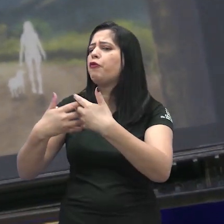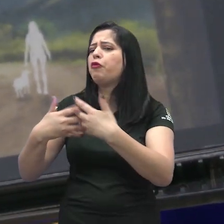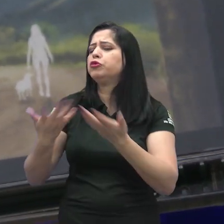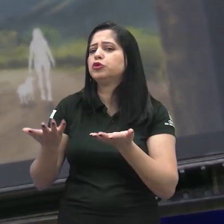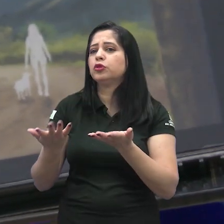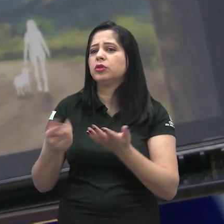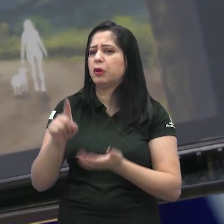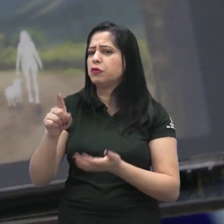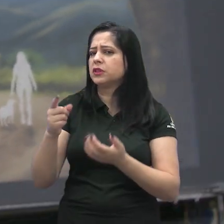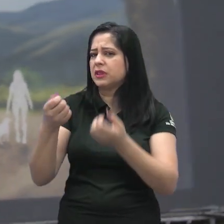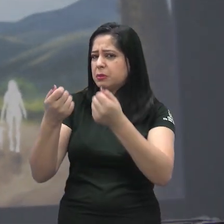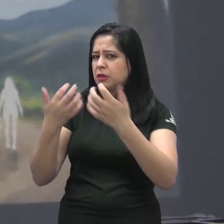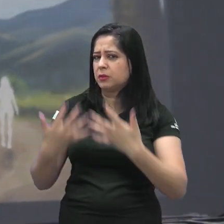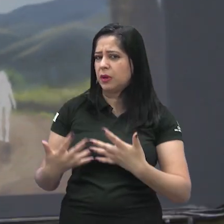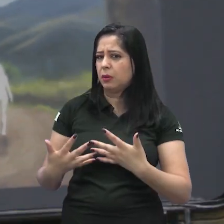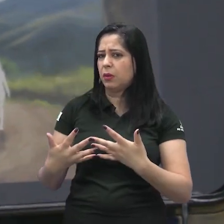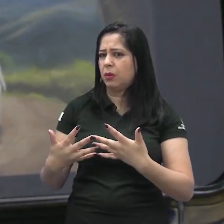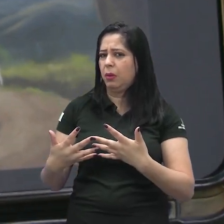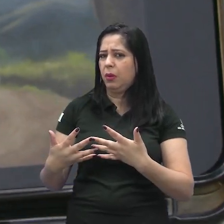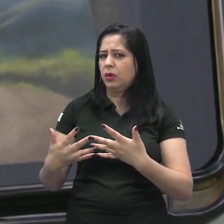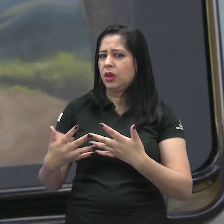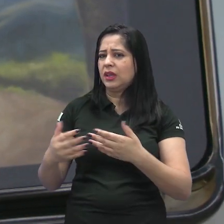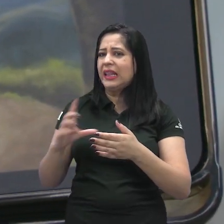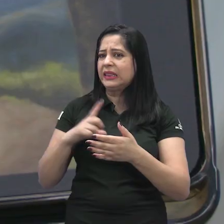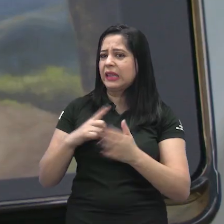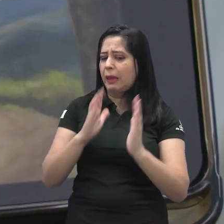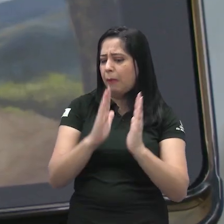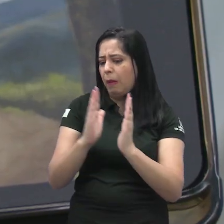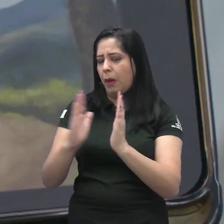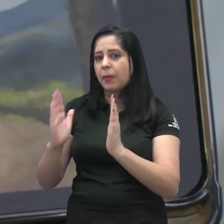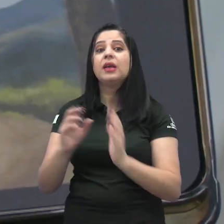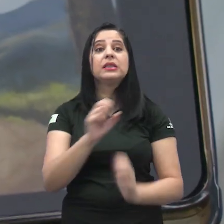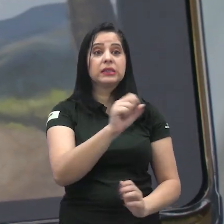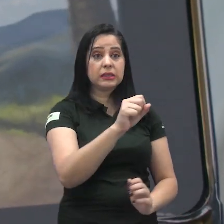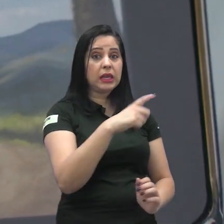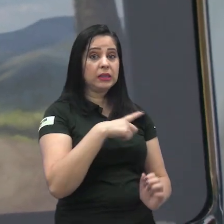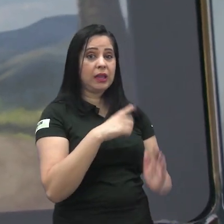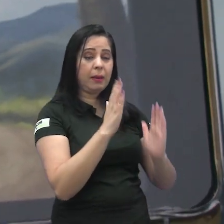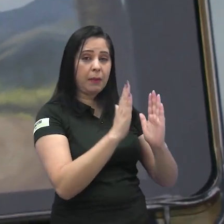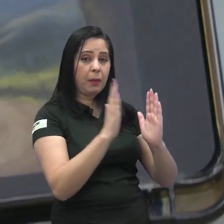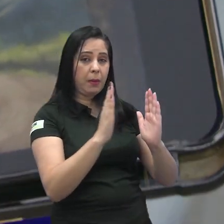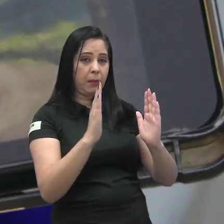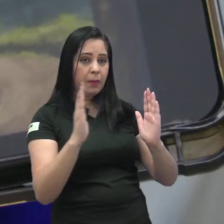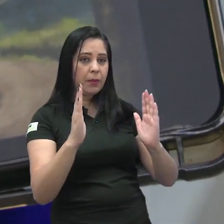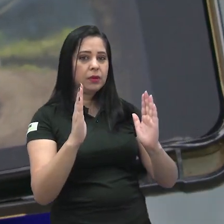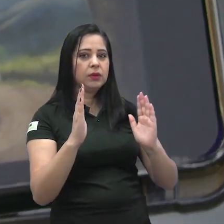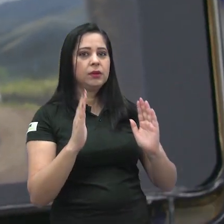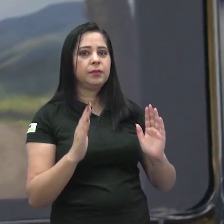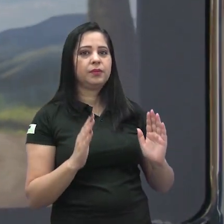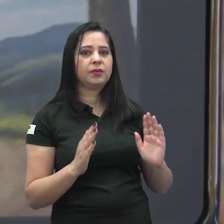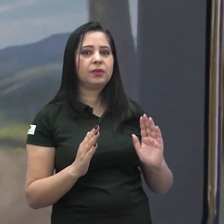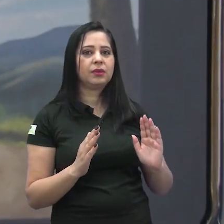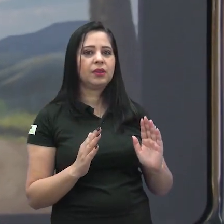que funciona isso? Você estava falando pra gente no intervalo que é por camadas, né? Exatamente, por camadas.